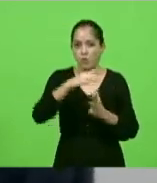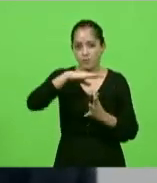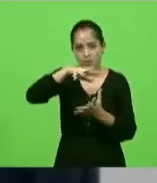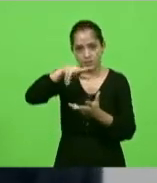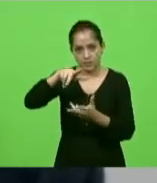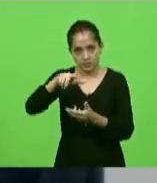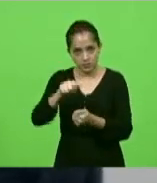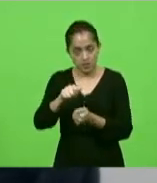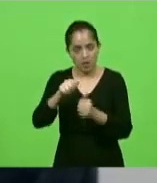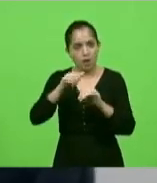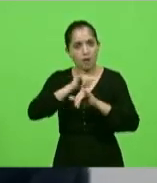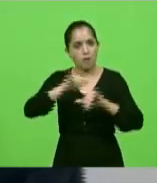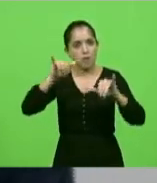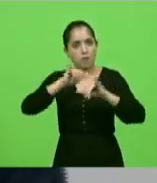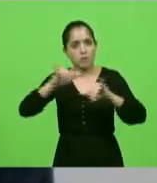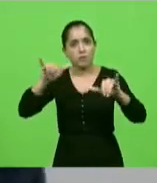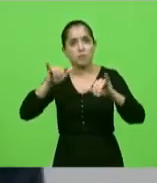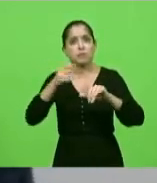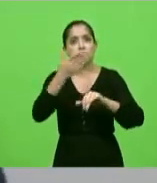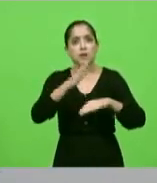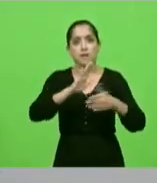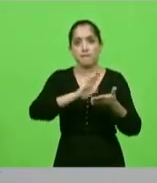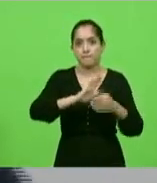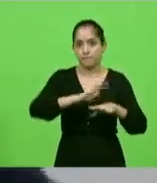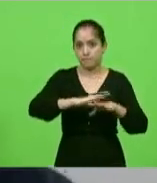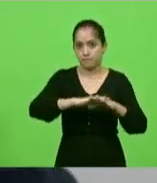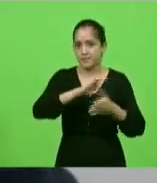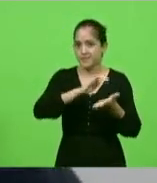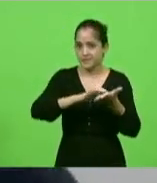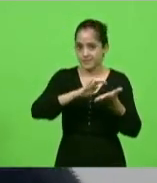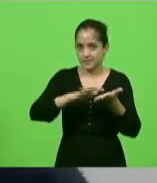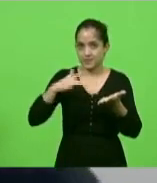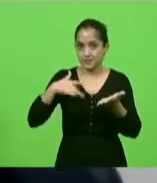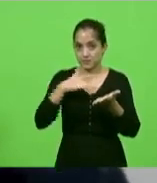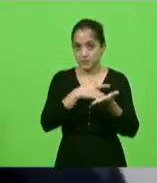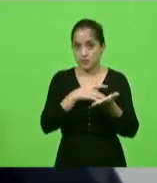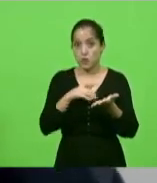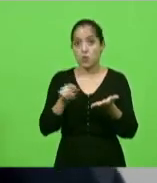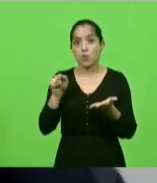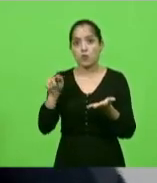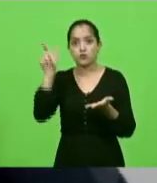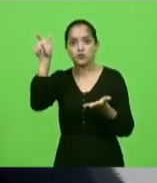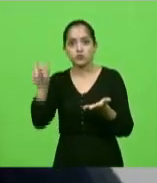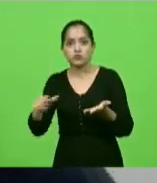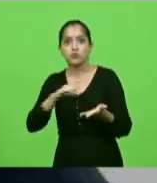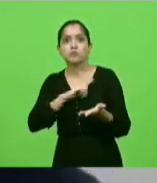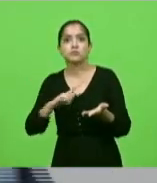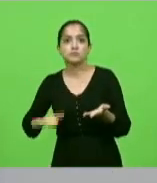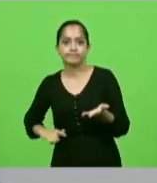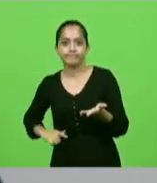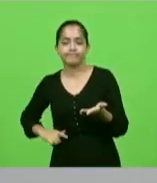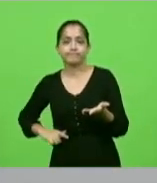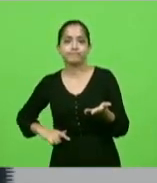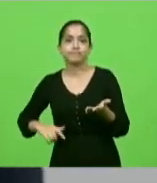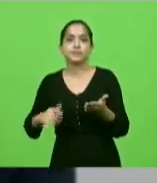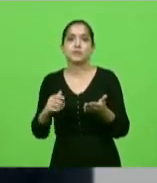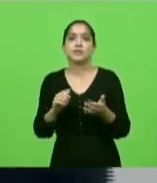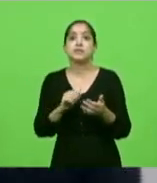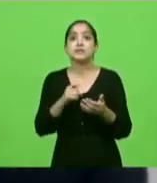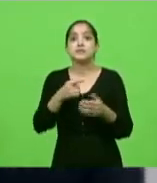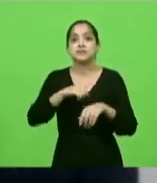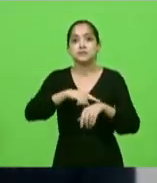internacional. A notícia foi veiculada pelo senhor secretário de Saúde, onde o senhor governador o ladeava.